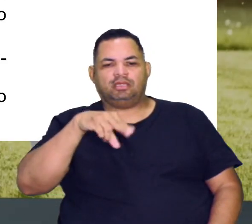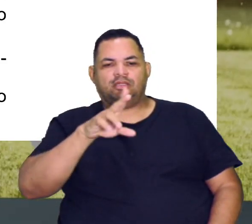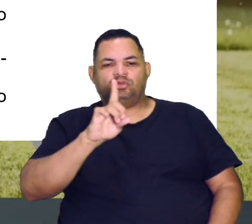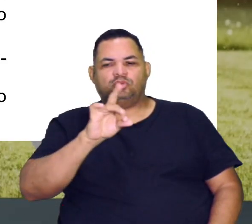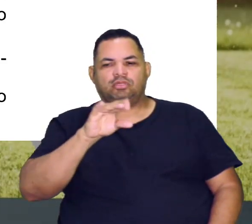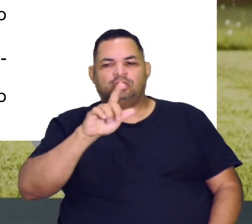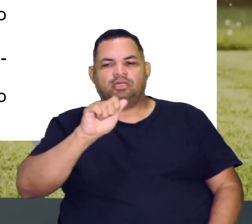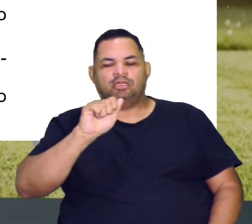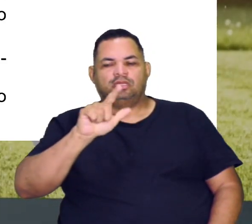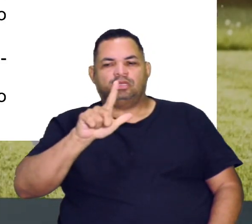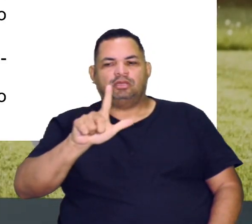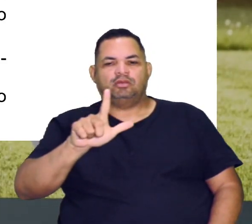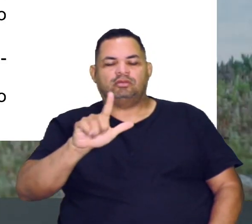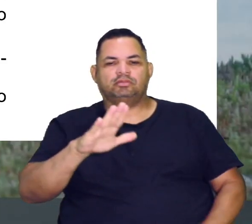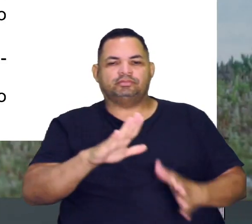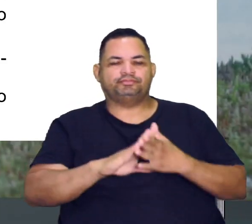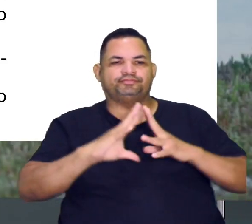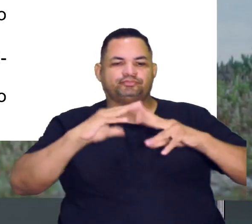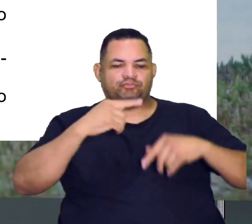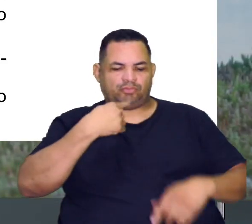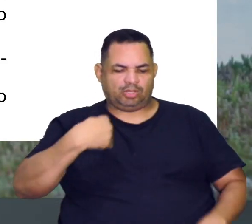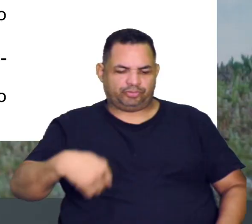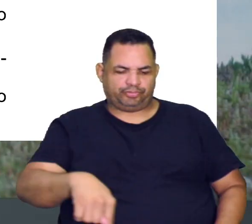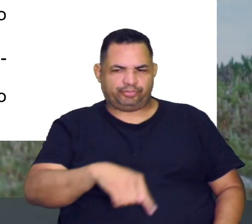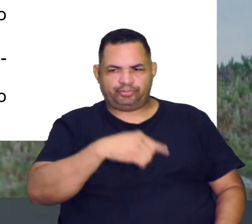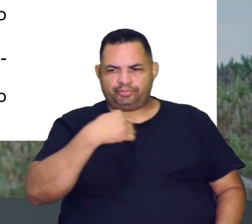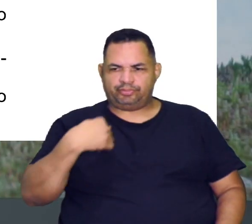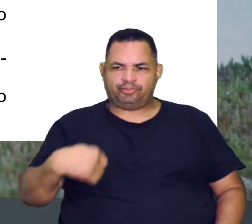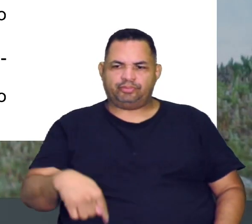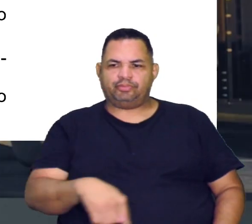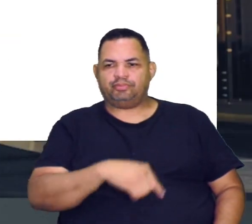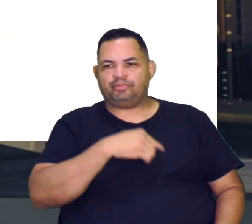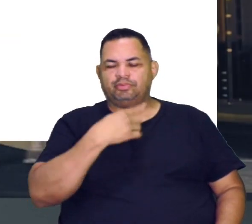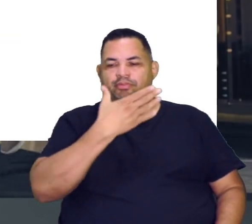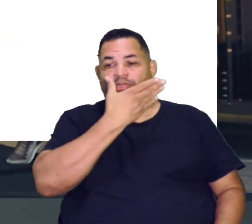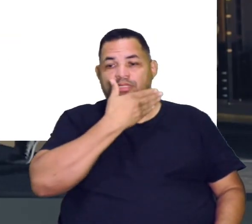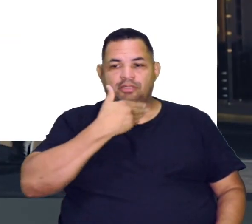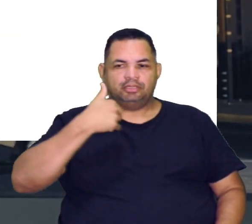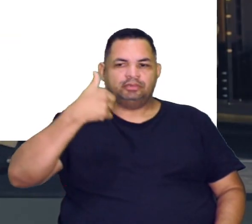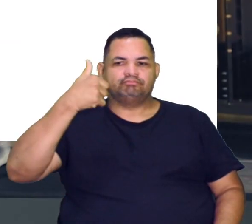todo o funcionamento do nosso corpo, né, ele vai ser melhorado.